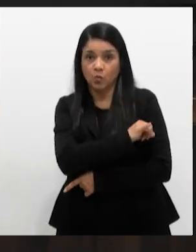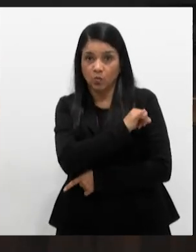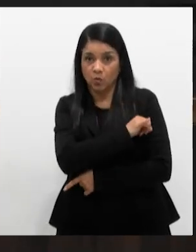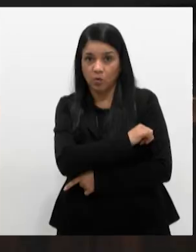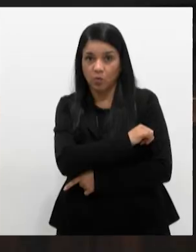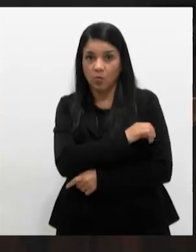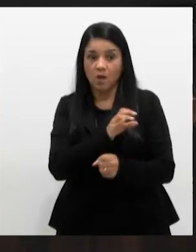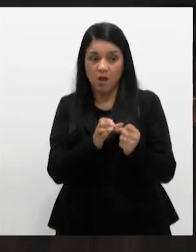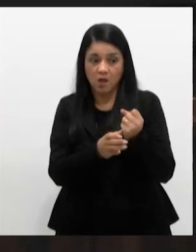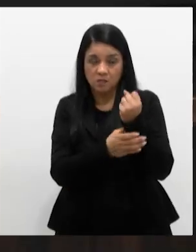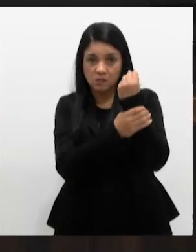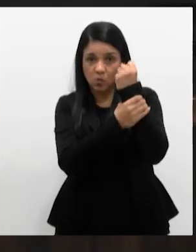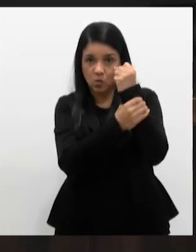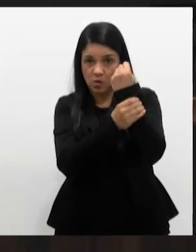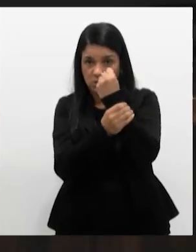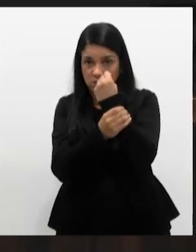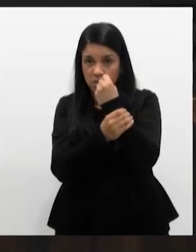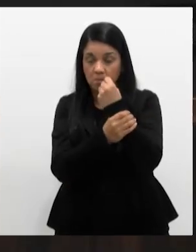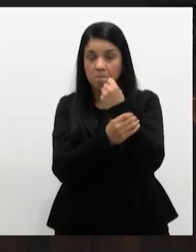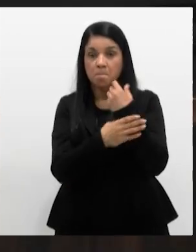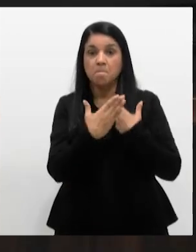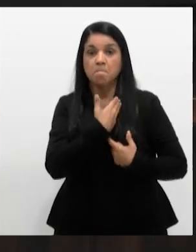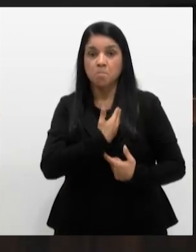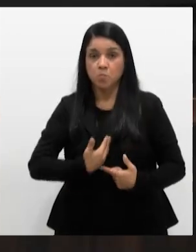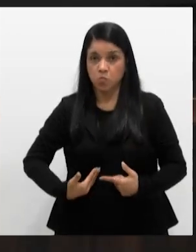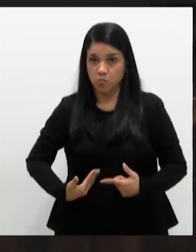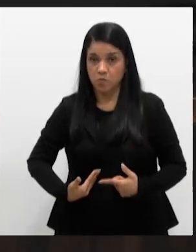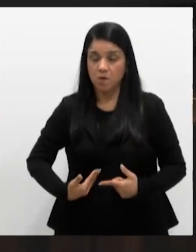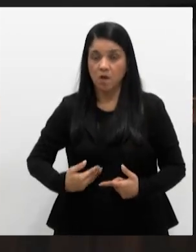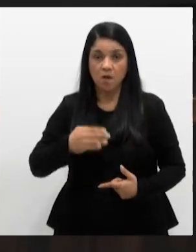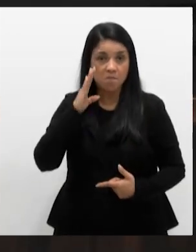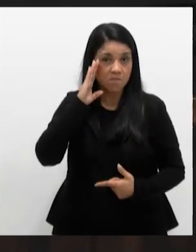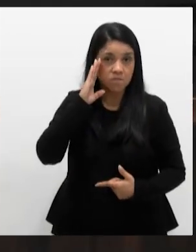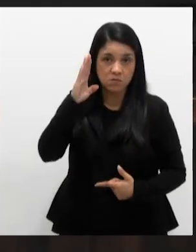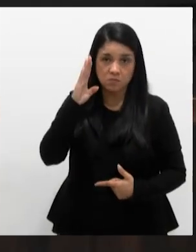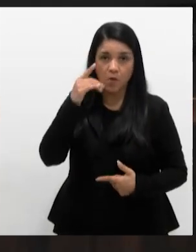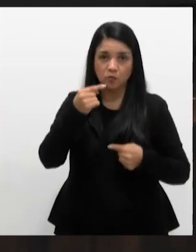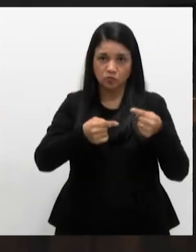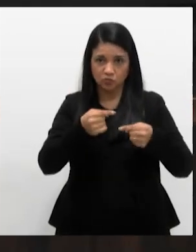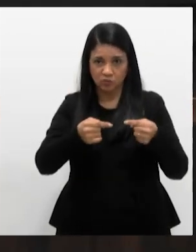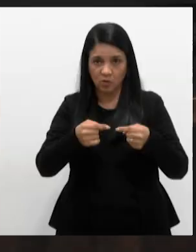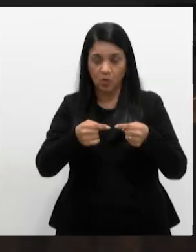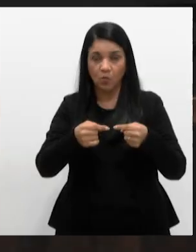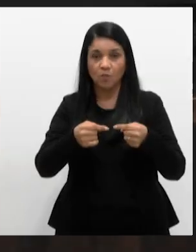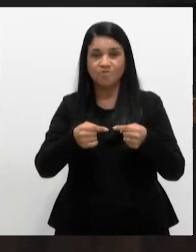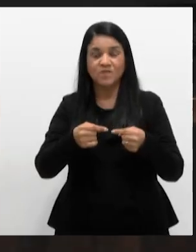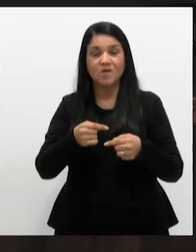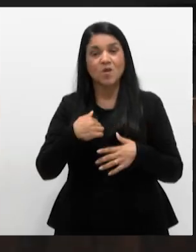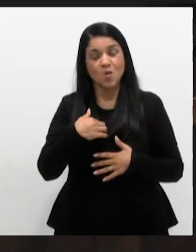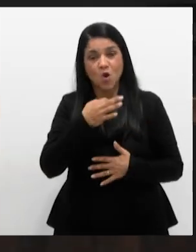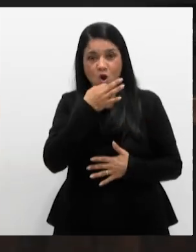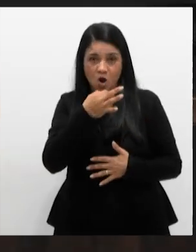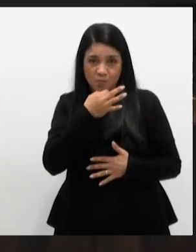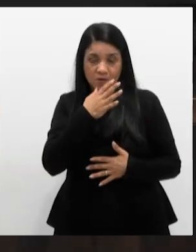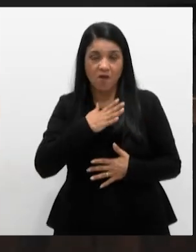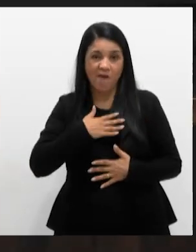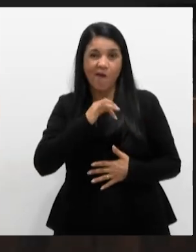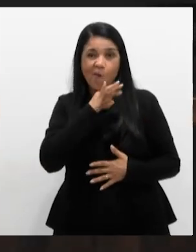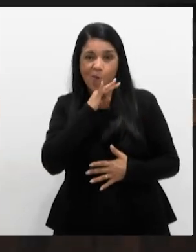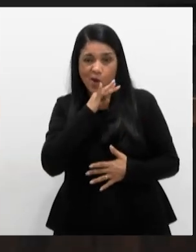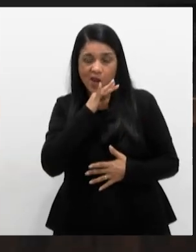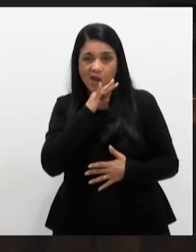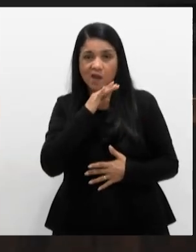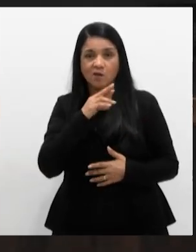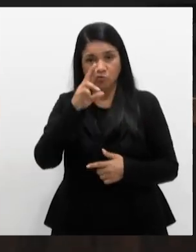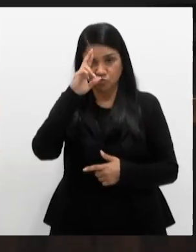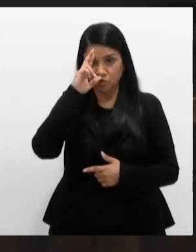pública é o tema desde que o mundo é mundo, eu acho muito ruim um chefe de Estado ir embora não ter